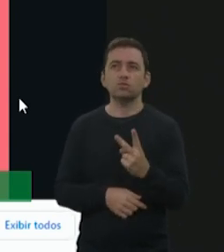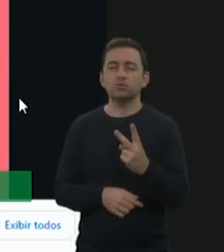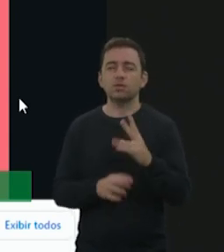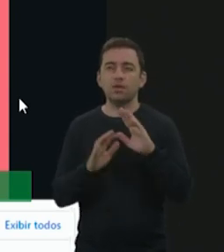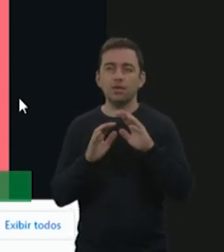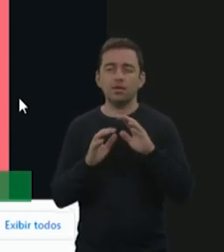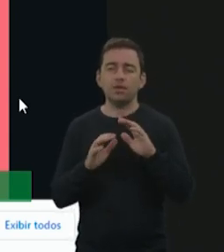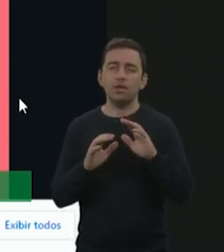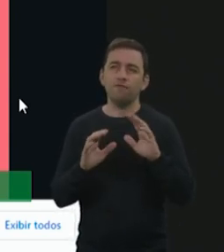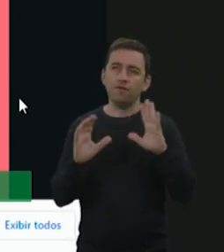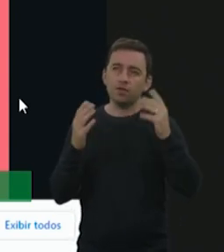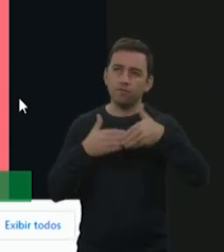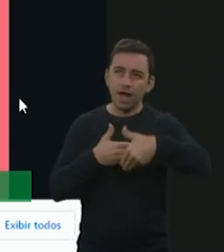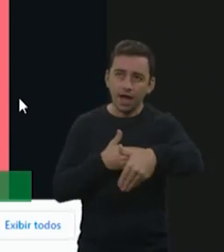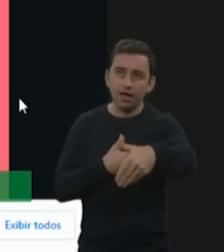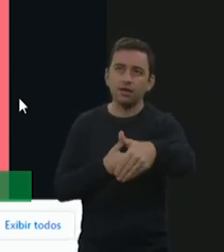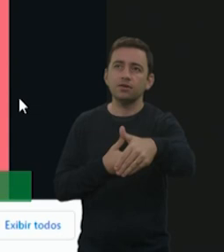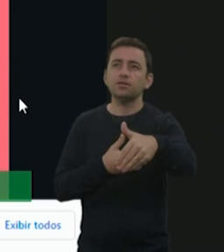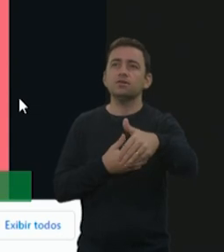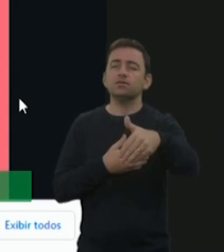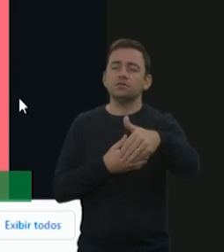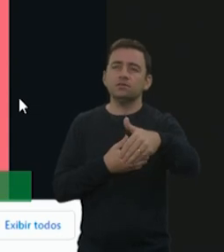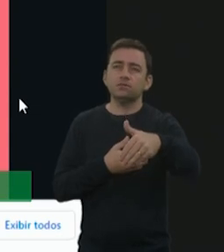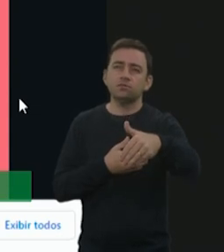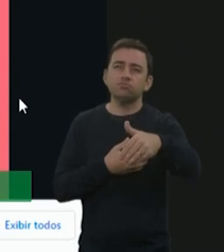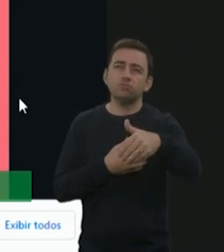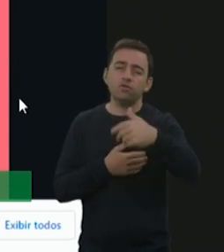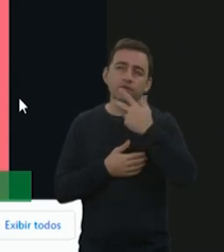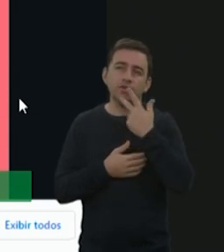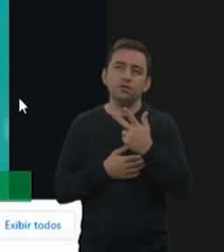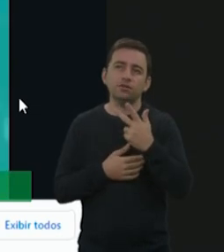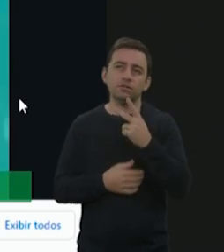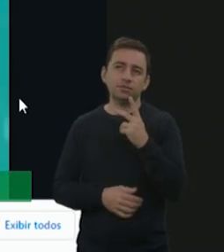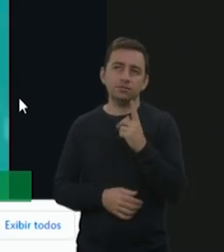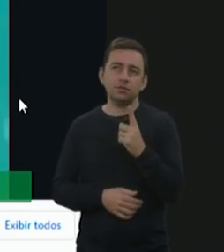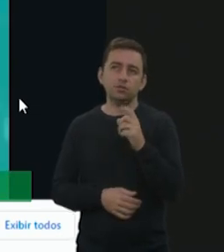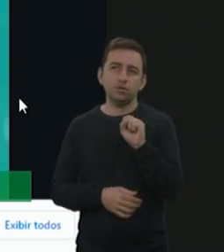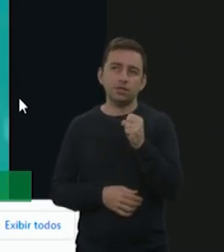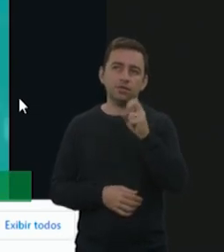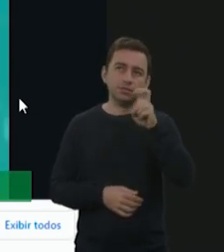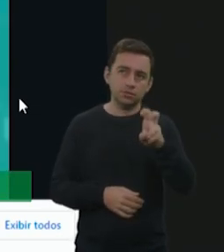até junho que estão previstos até agora. Nesses 2 que eu comentei, foram 135